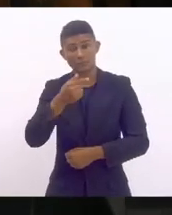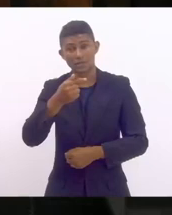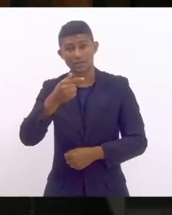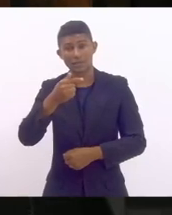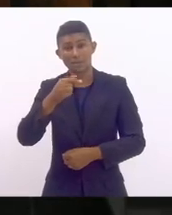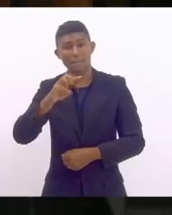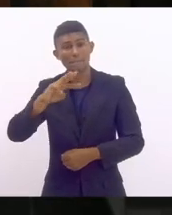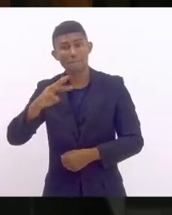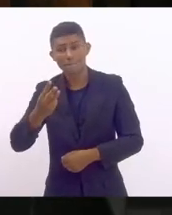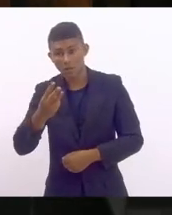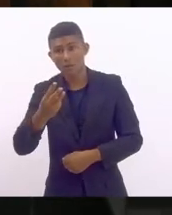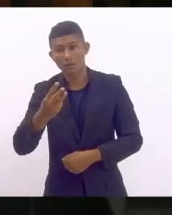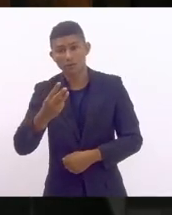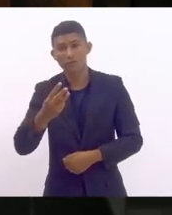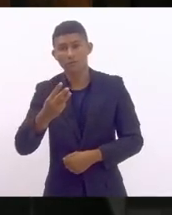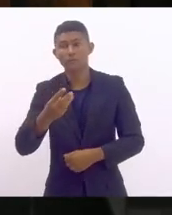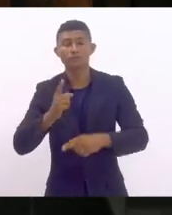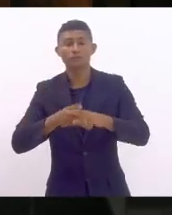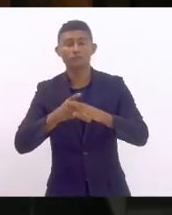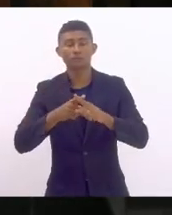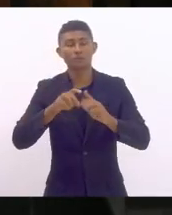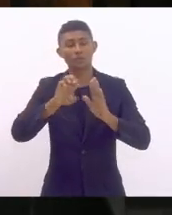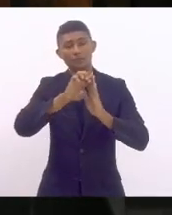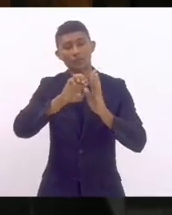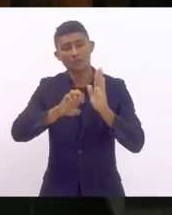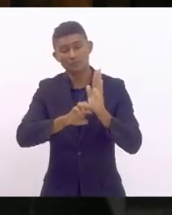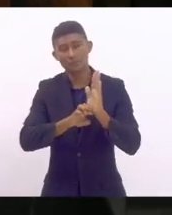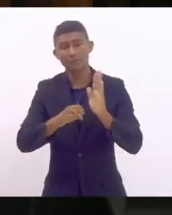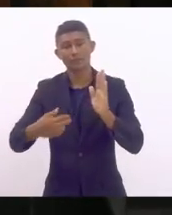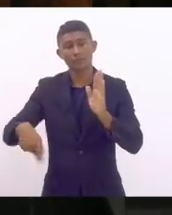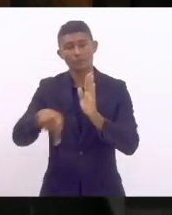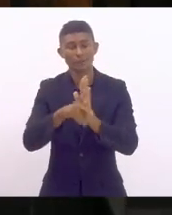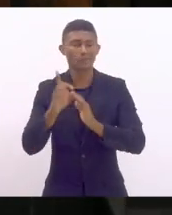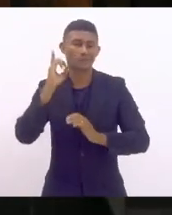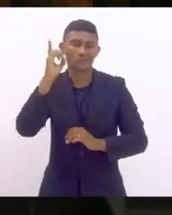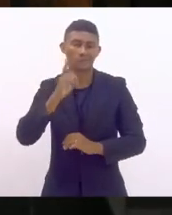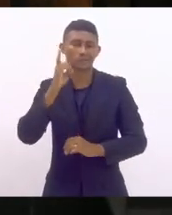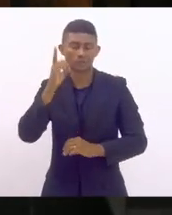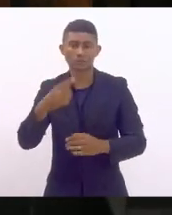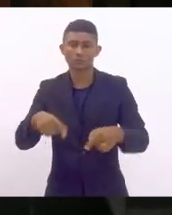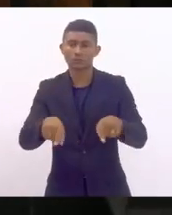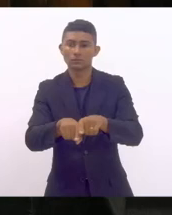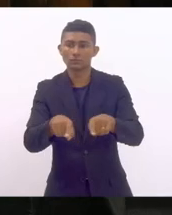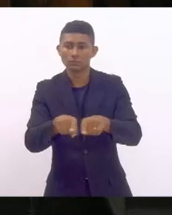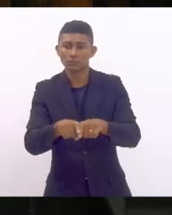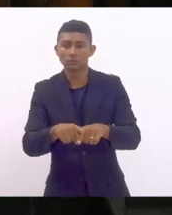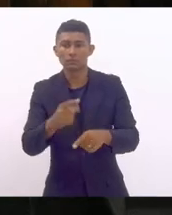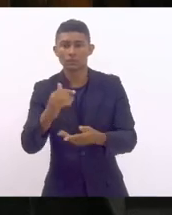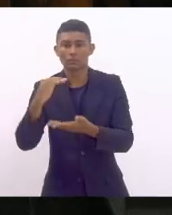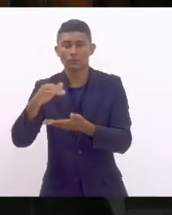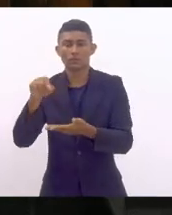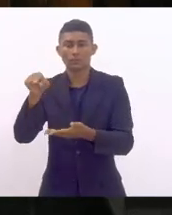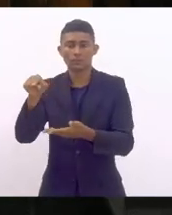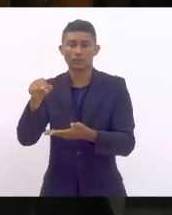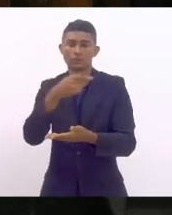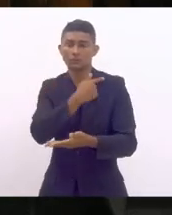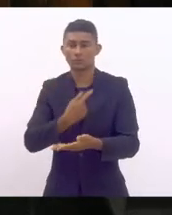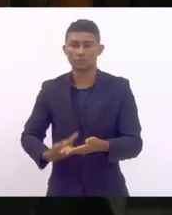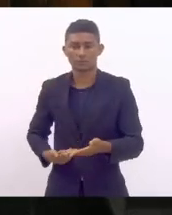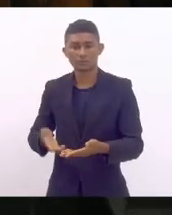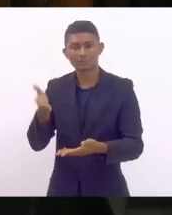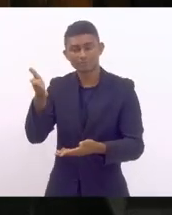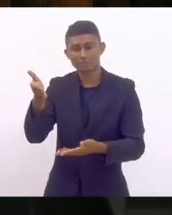setecentos mil de emenda parlamentar e 770 mil no orçamento que o governo destinou para